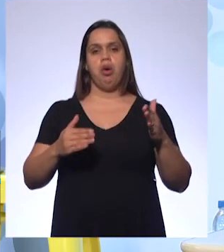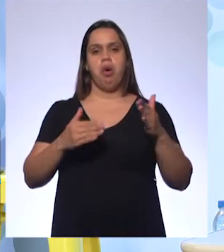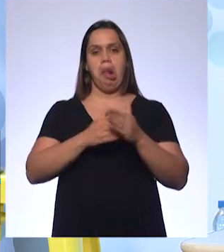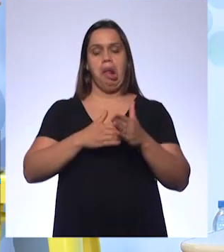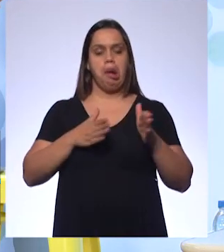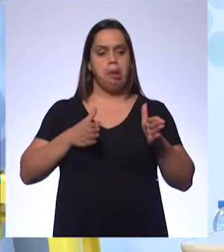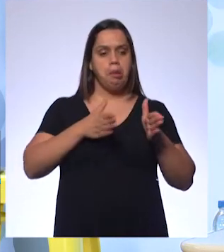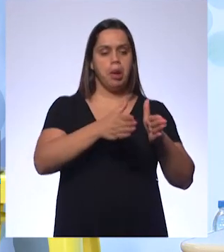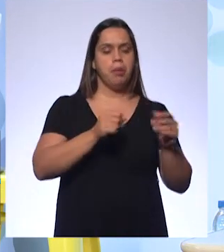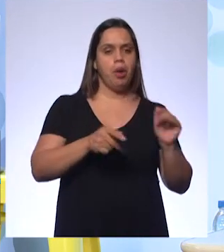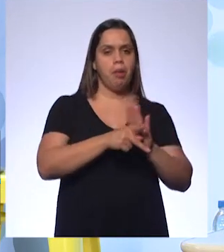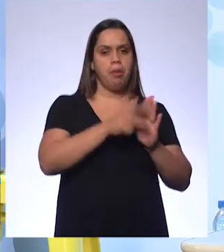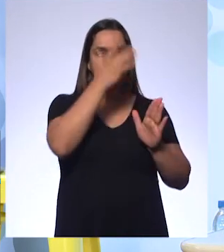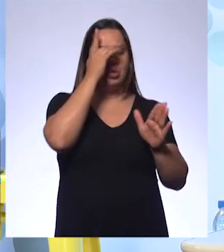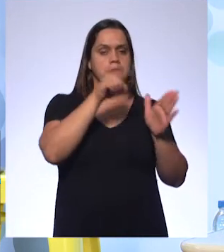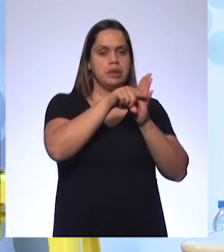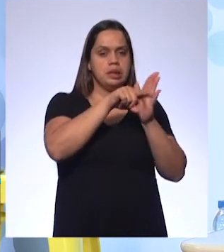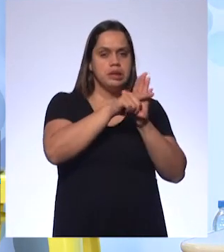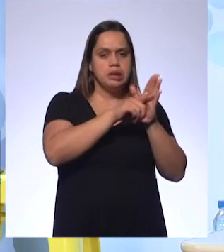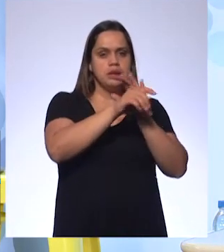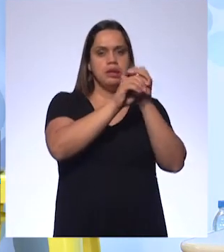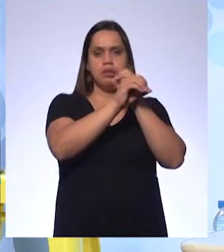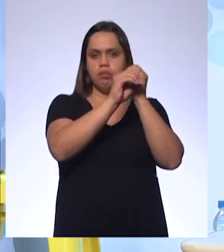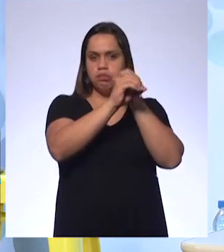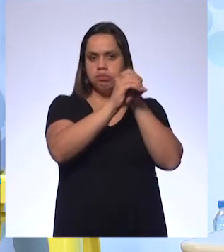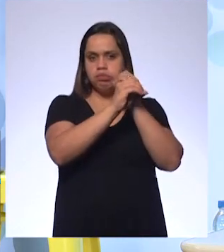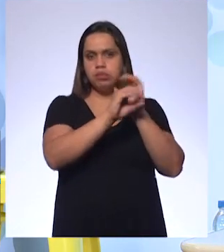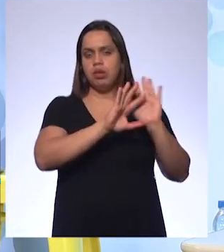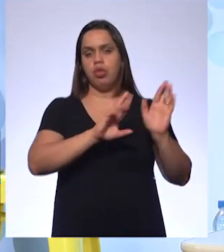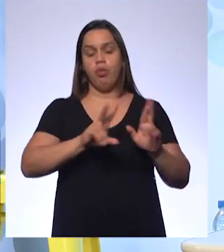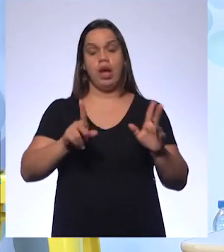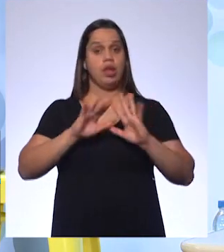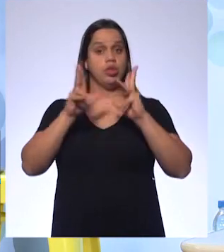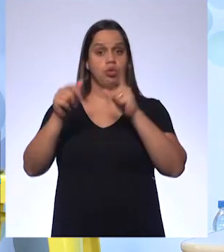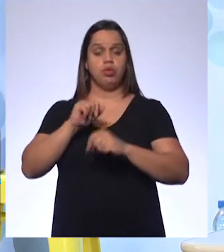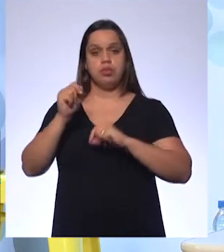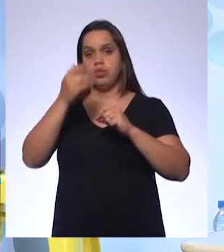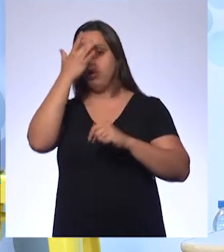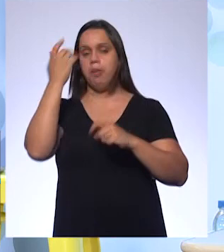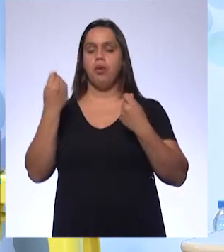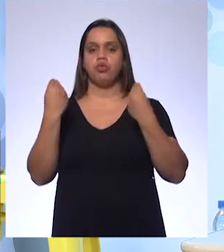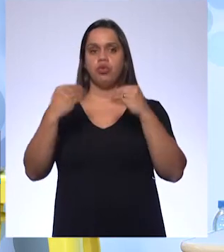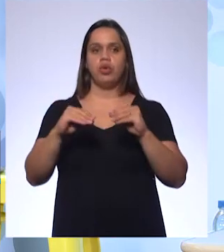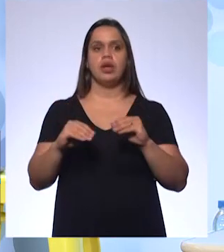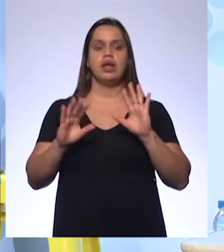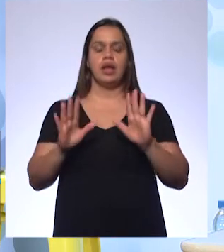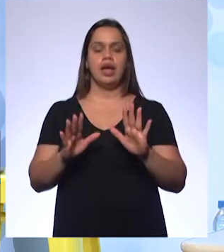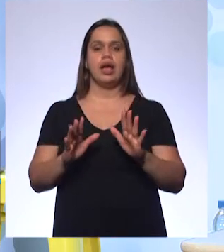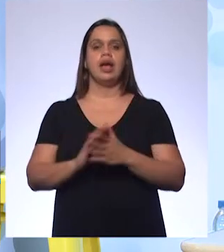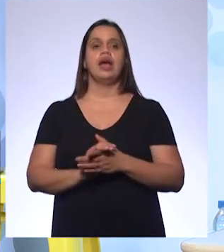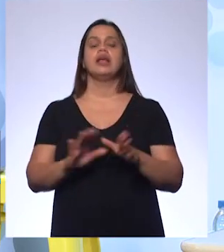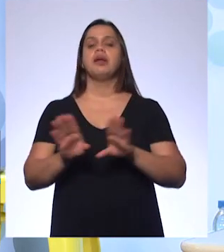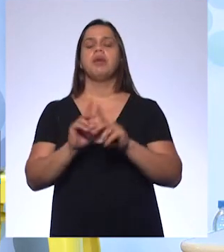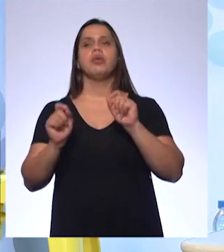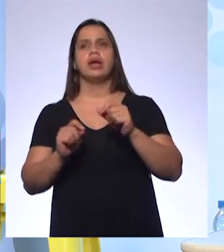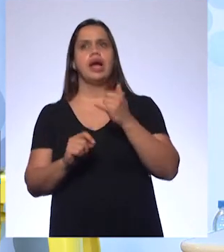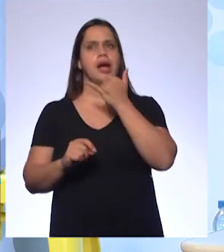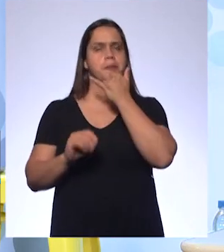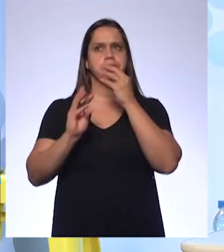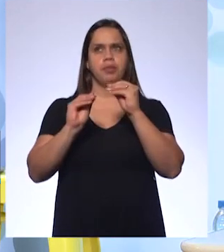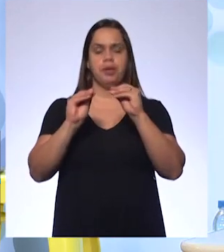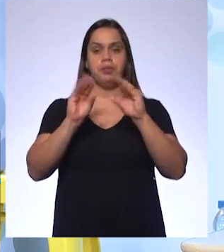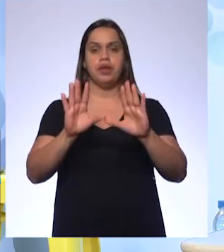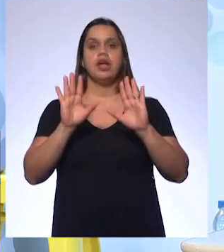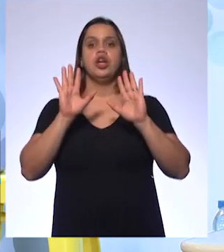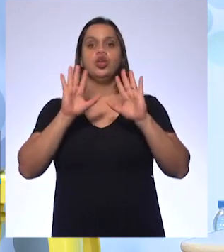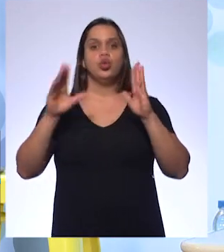aos estudiosos, e também, nem, não é tudo que vai ser, perdão, tudo pode ser considerado conhecimento,